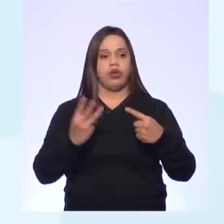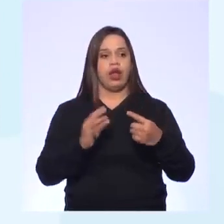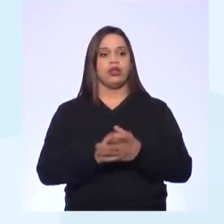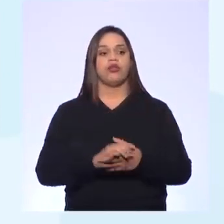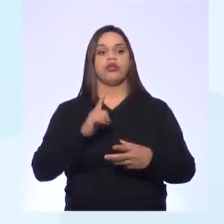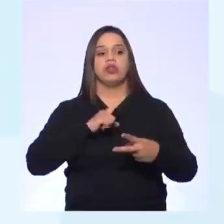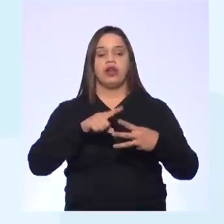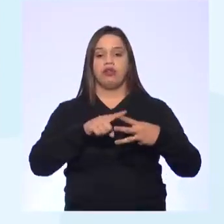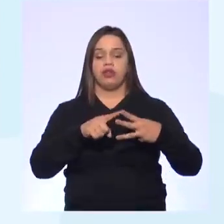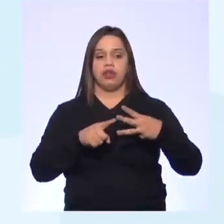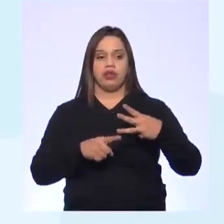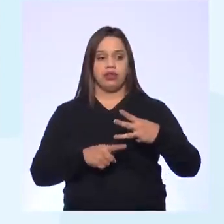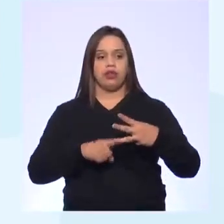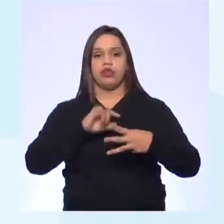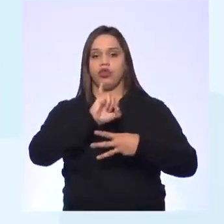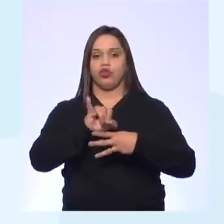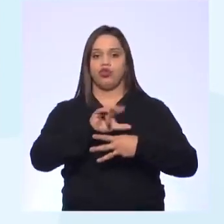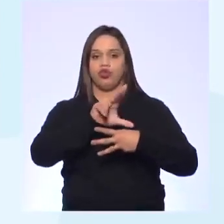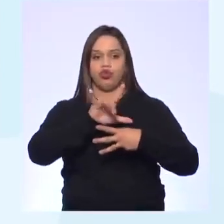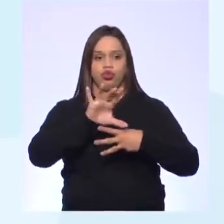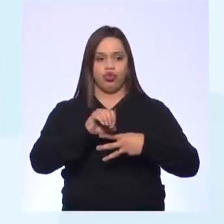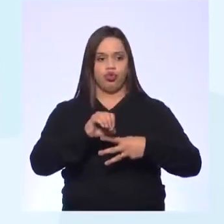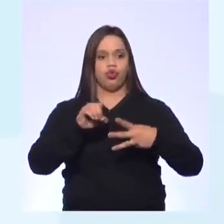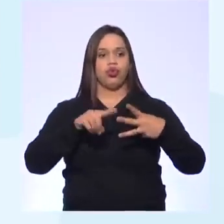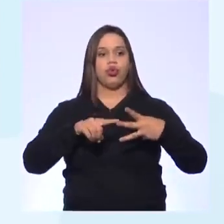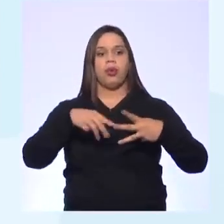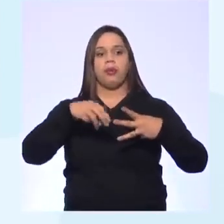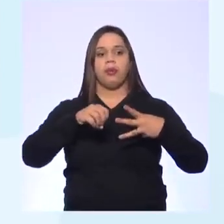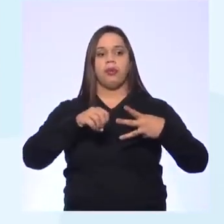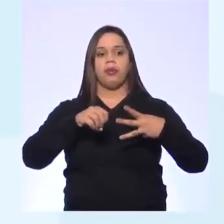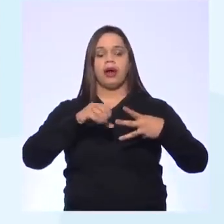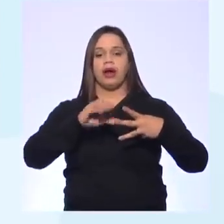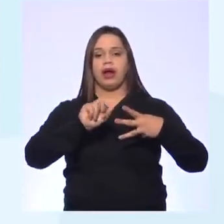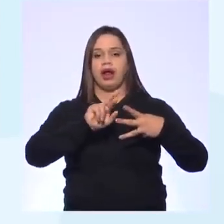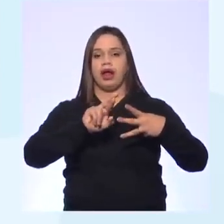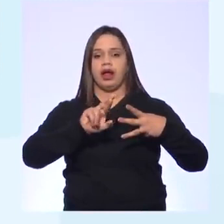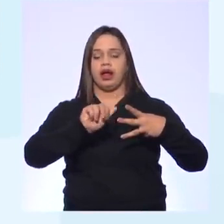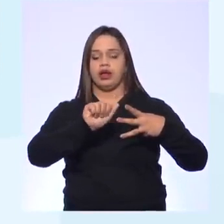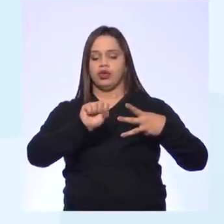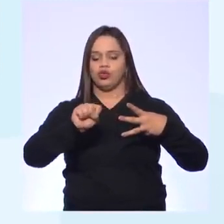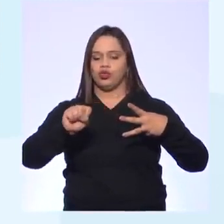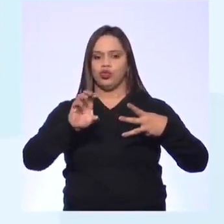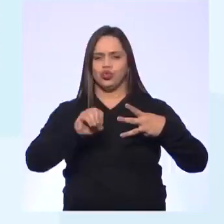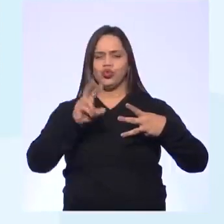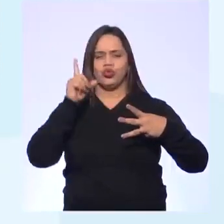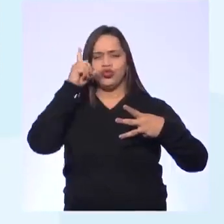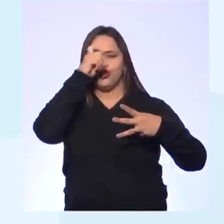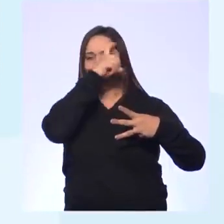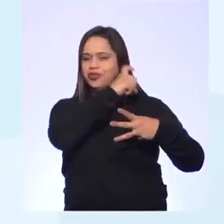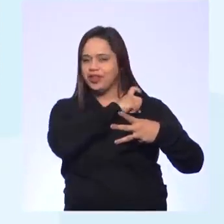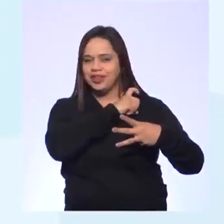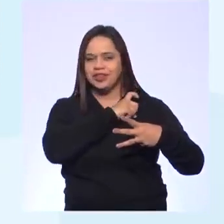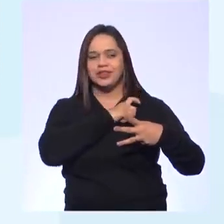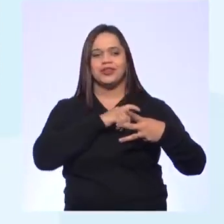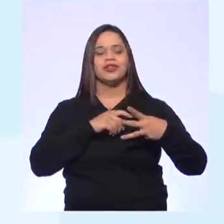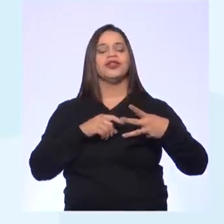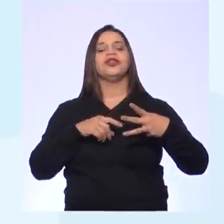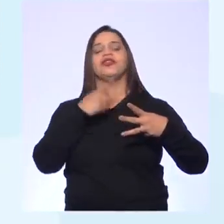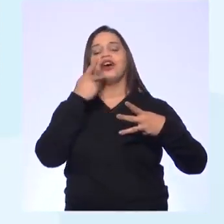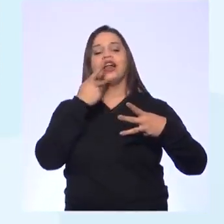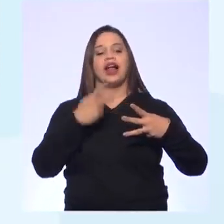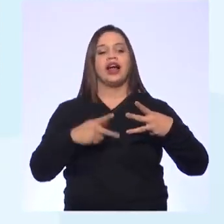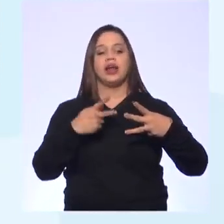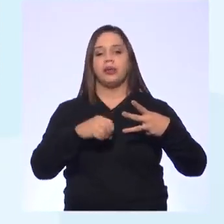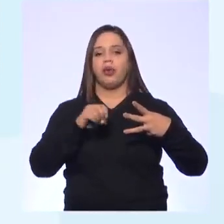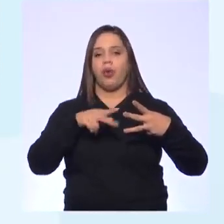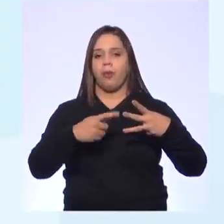Licínio Crasso. Crasso. Se eu não errasse essa palavra, Marco Licínio Crasso,